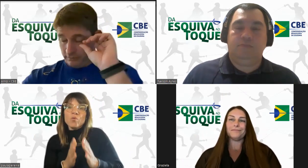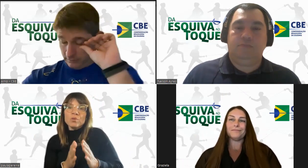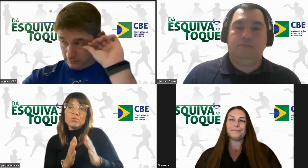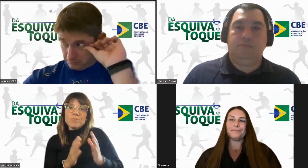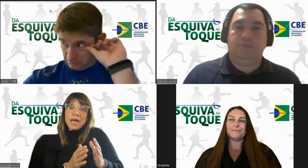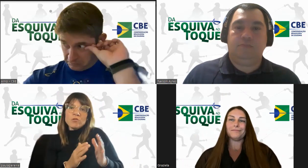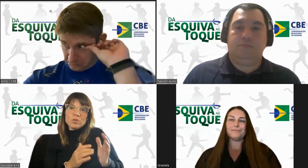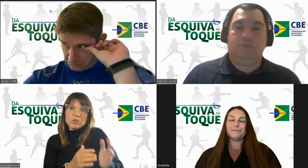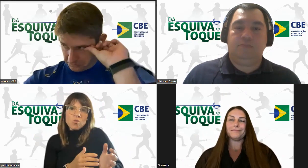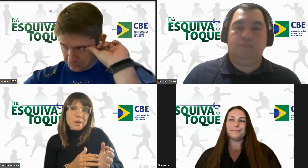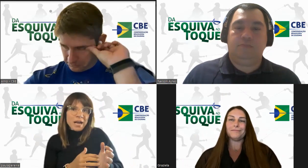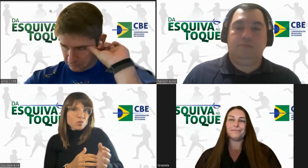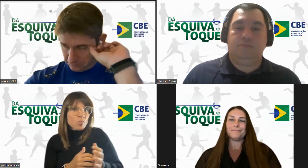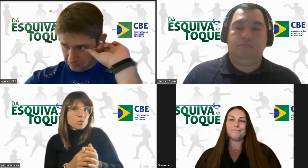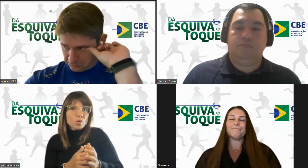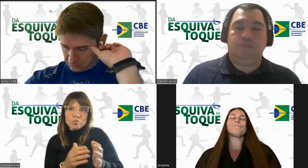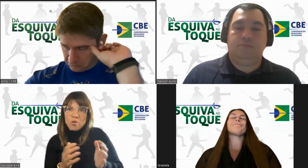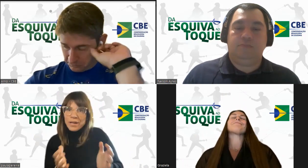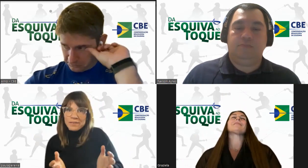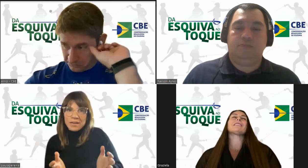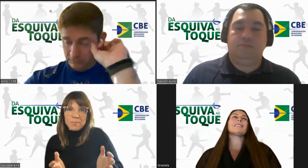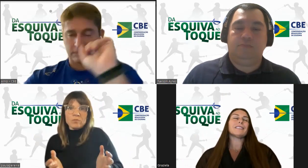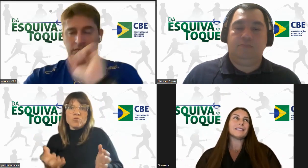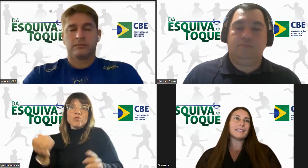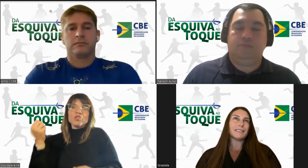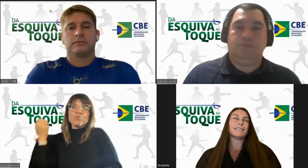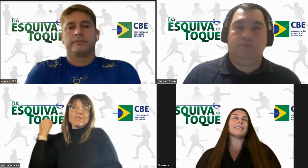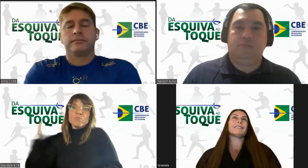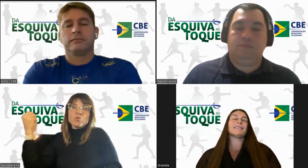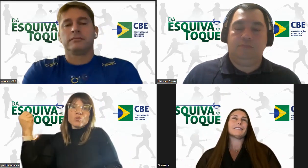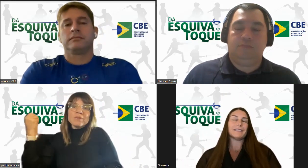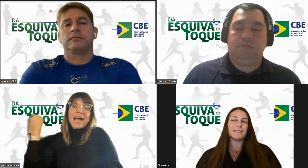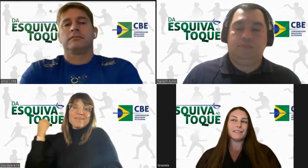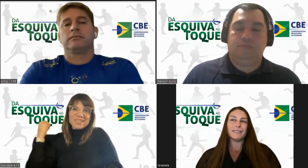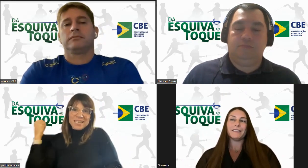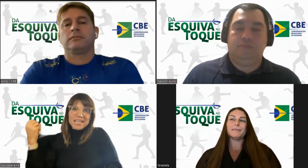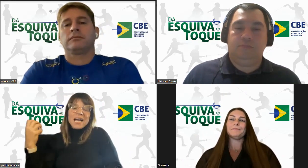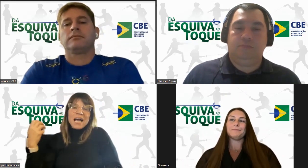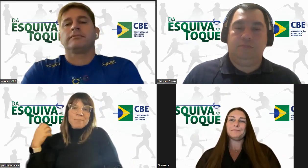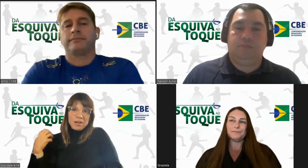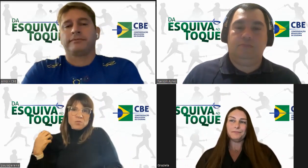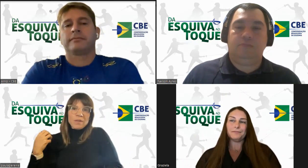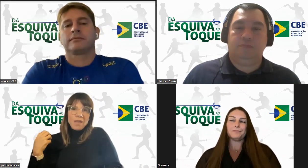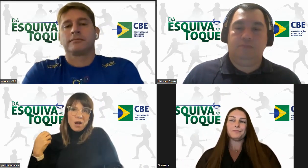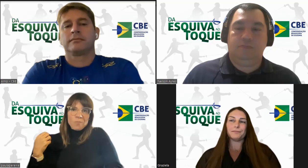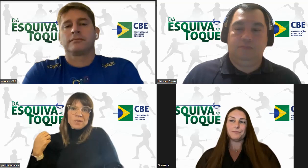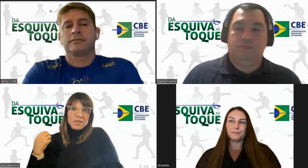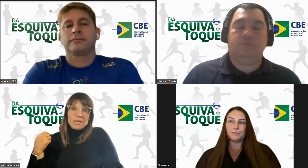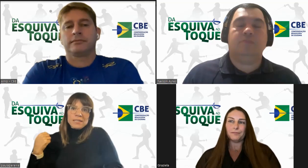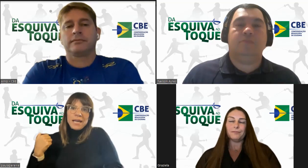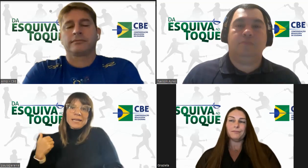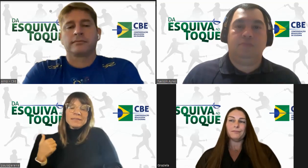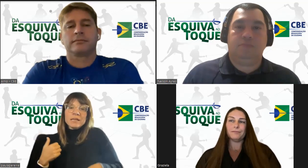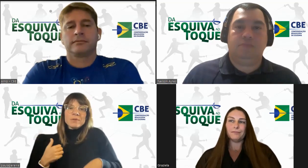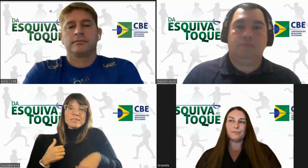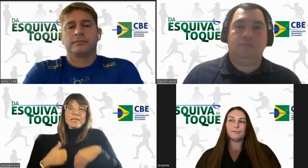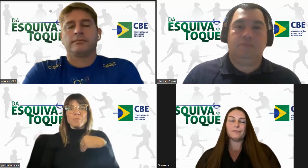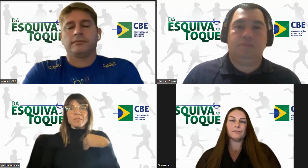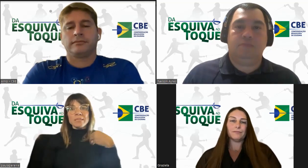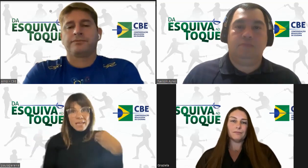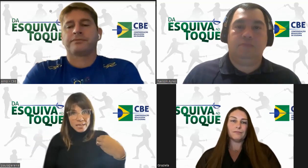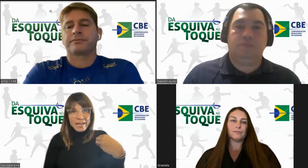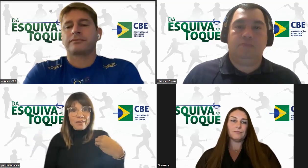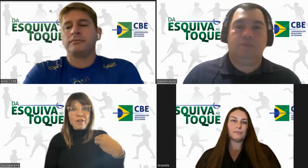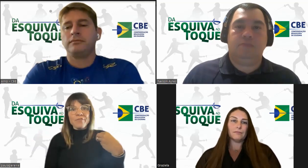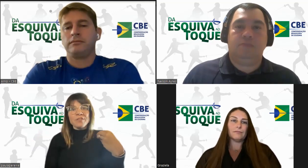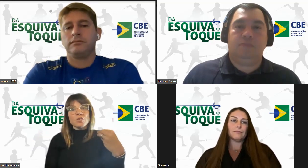a curto médio e longo prazo como todo qualquer treinamento digo a gente precisa muscular a parte mental né então assim